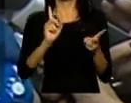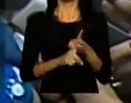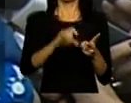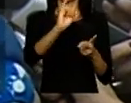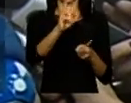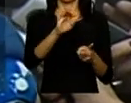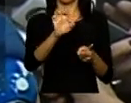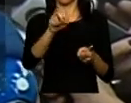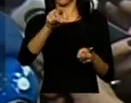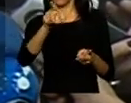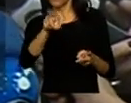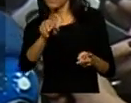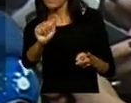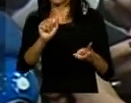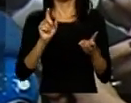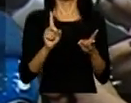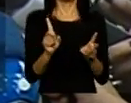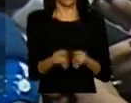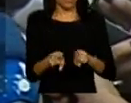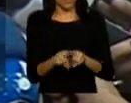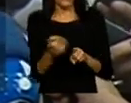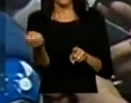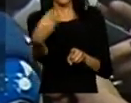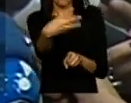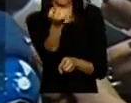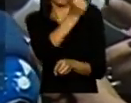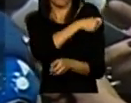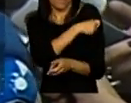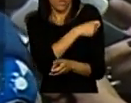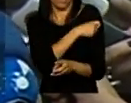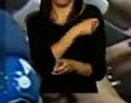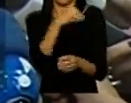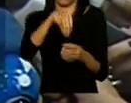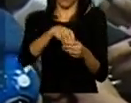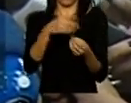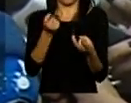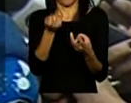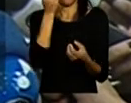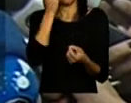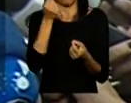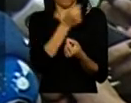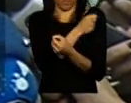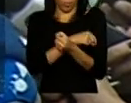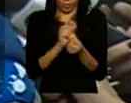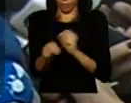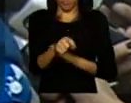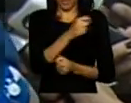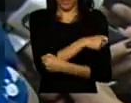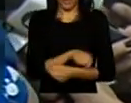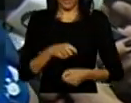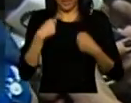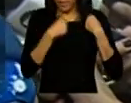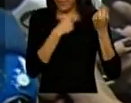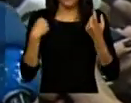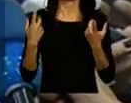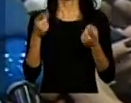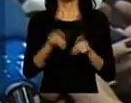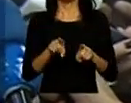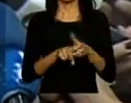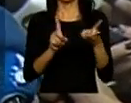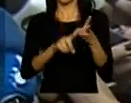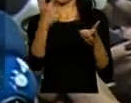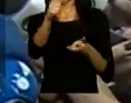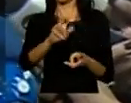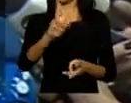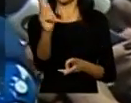influenza incorporamos na rede pública novas vacinas como a vacina para catapora vacina para hepatite A e agora a vacina do HPV